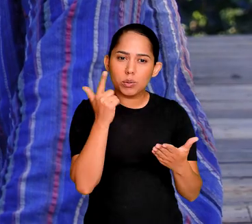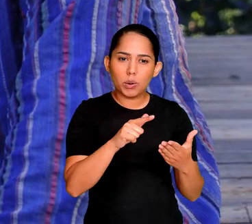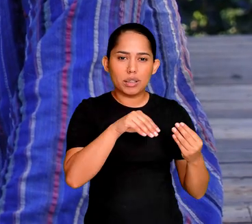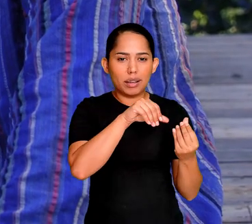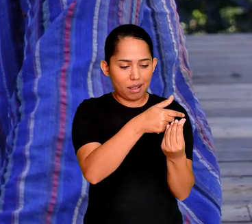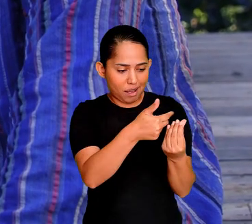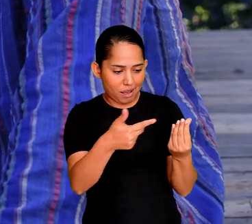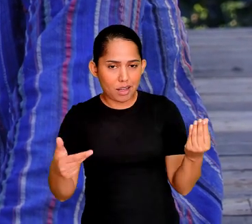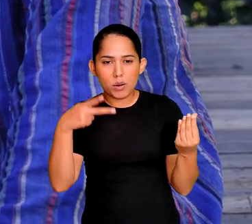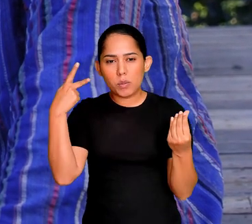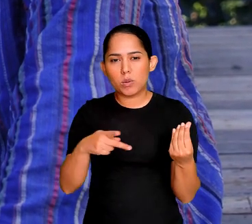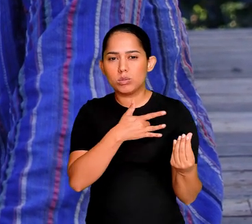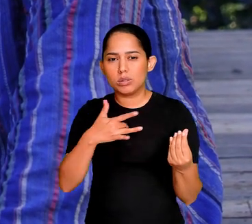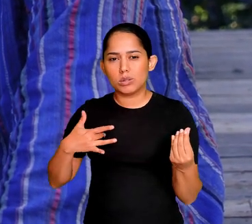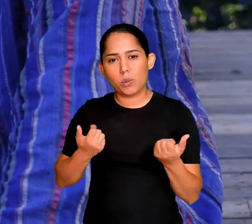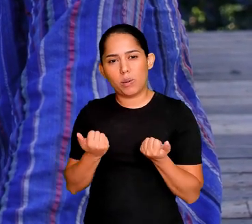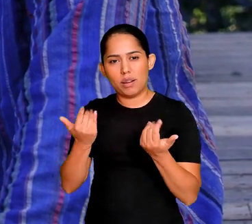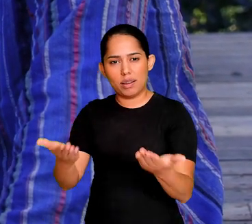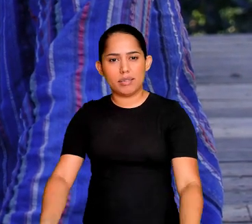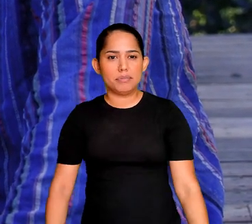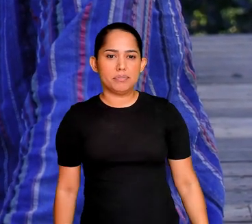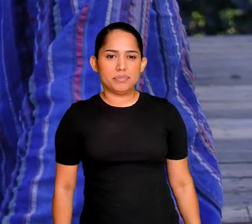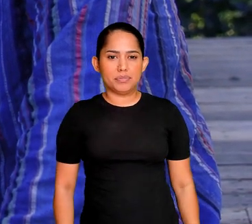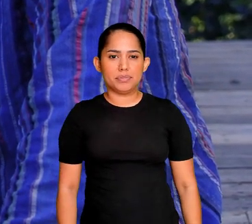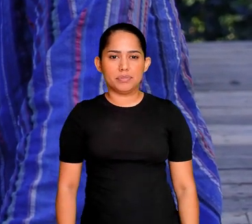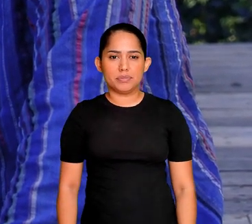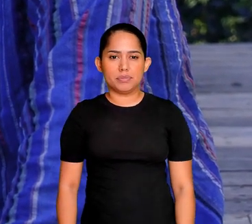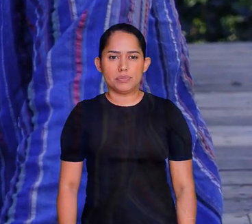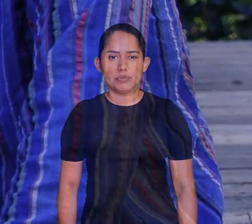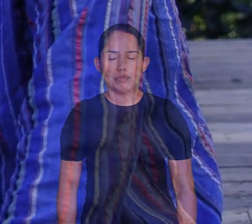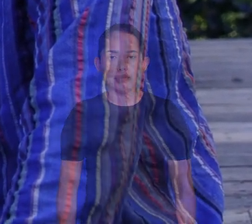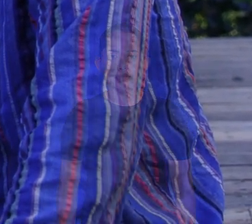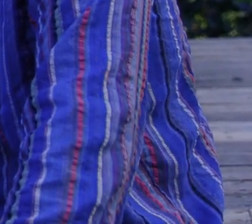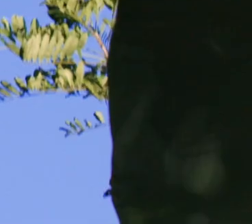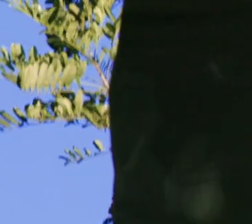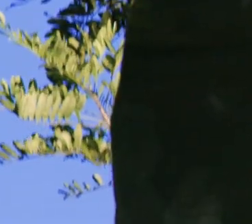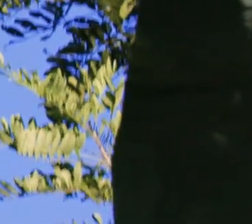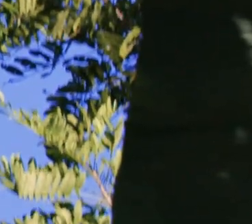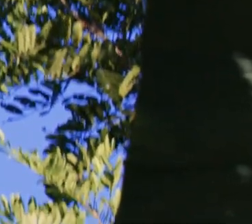mais estruturas de solo, e isso é o que disponibiliza minerais essenciais para a nossa saúde, né?